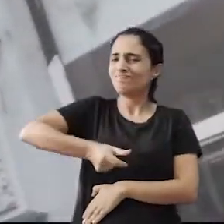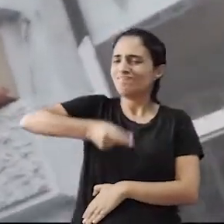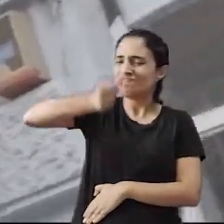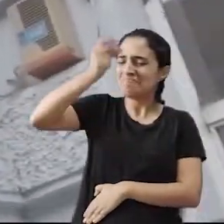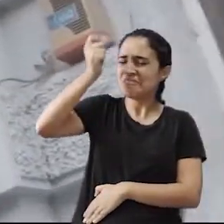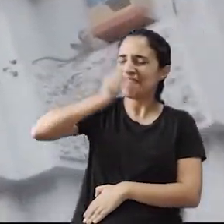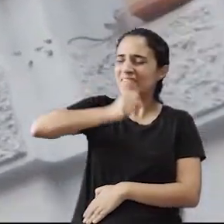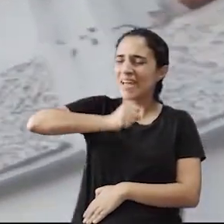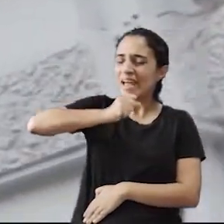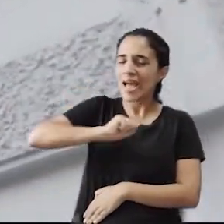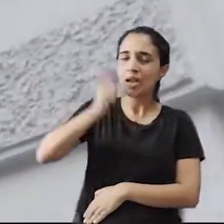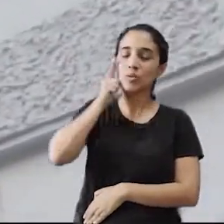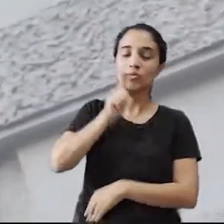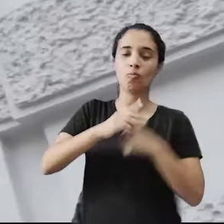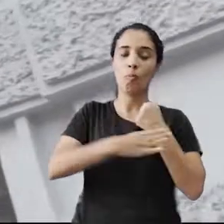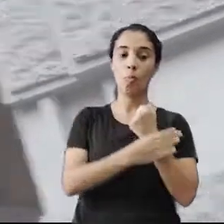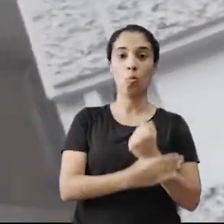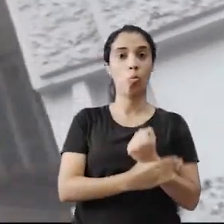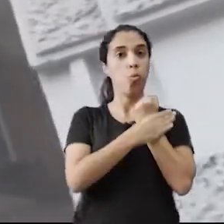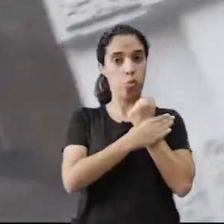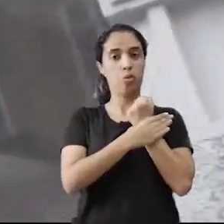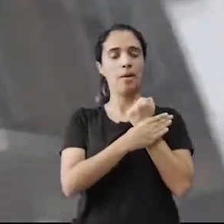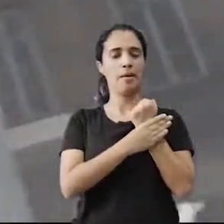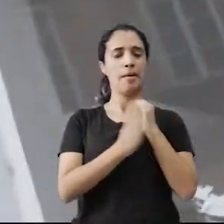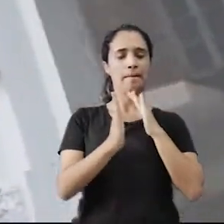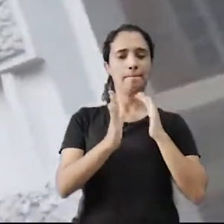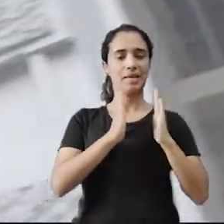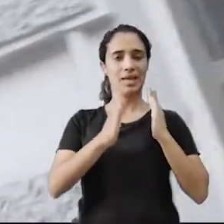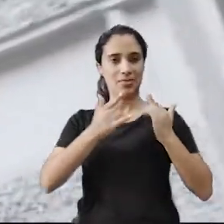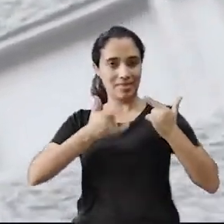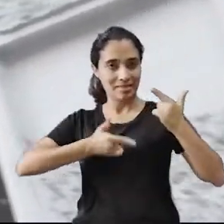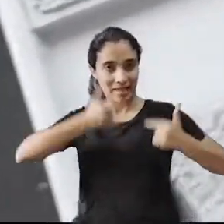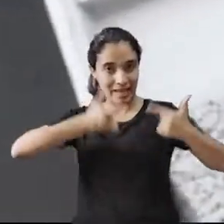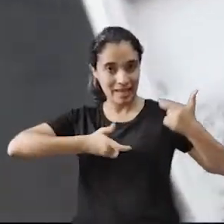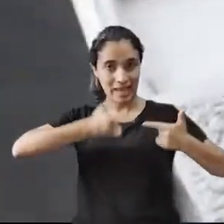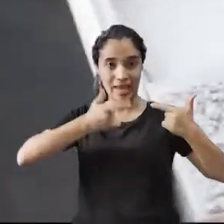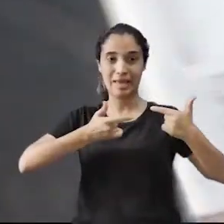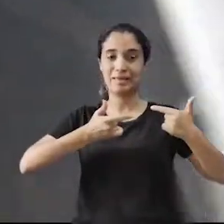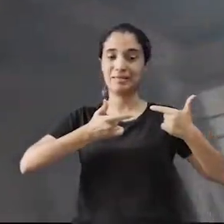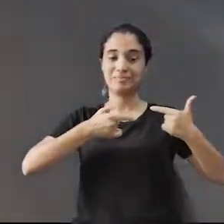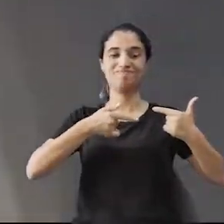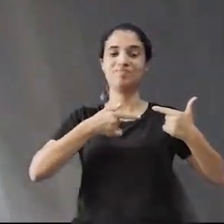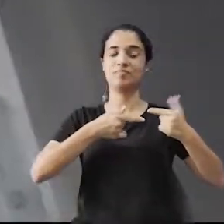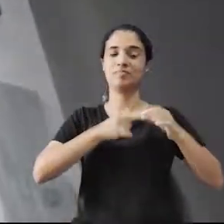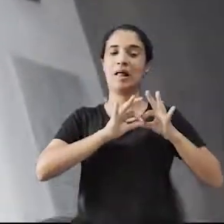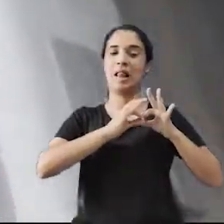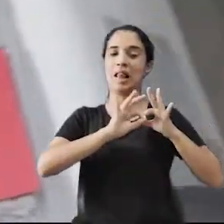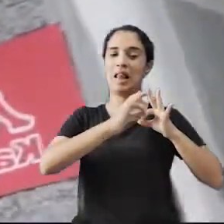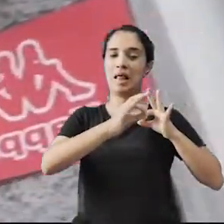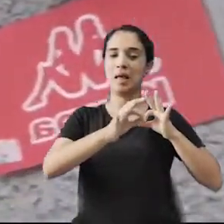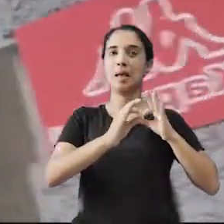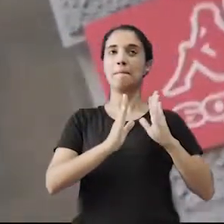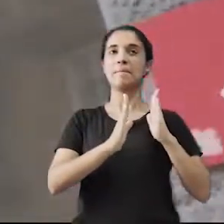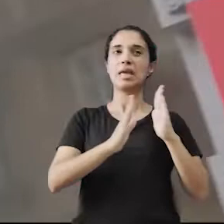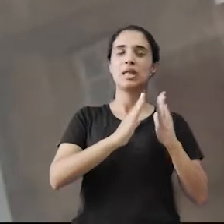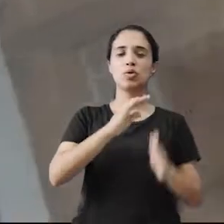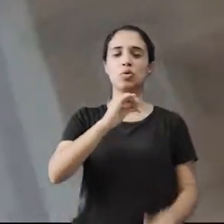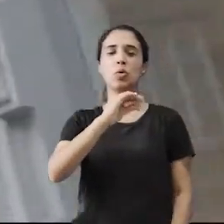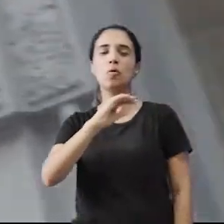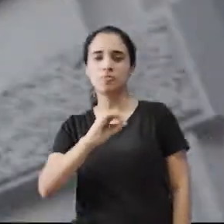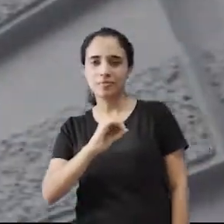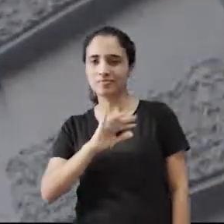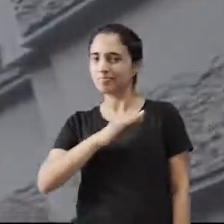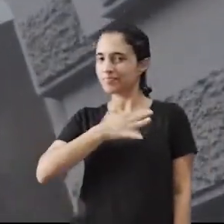tá? E que resistiram à guerra, que eles tiveram em guerra por muito tempo, na década de